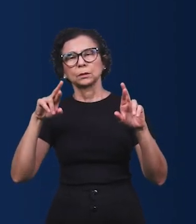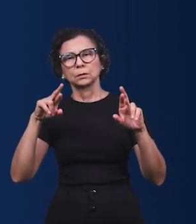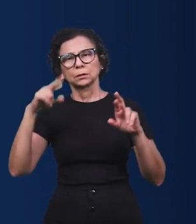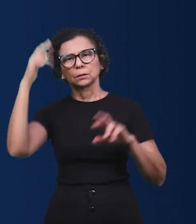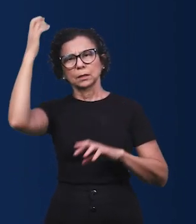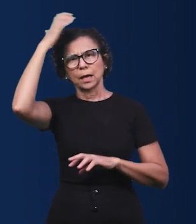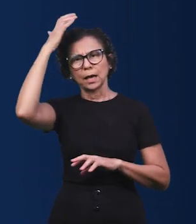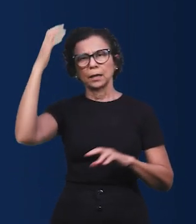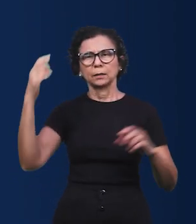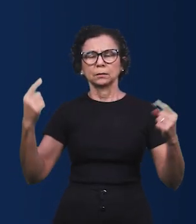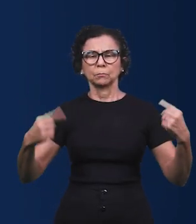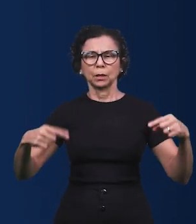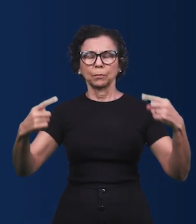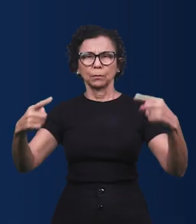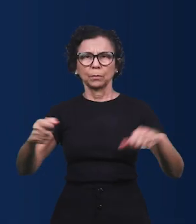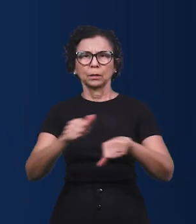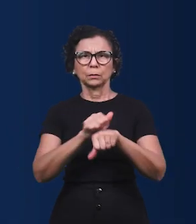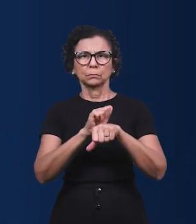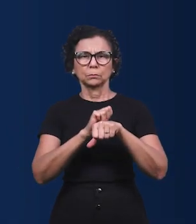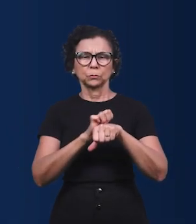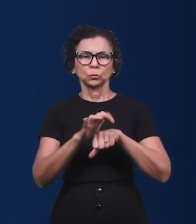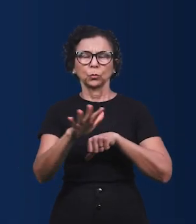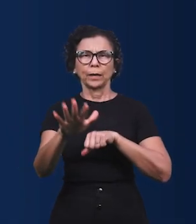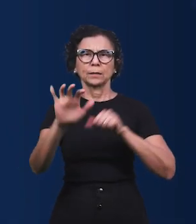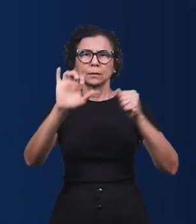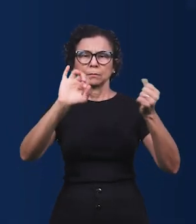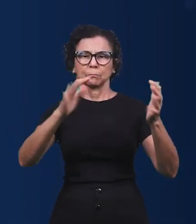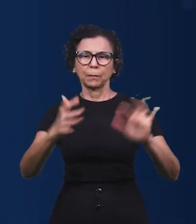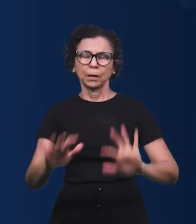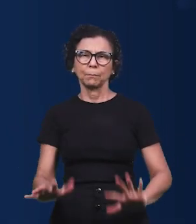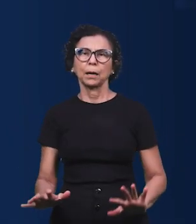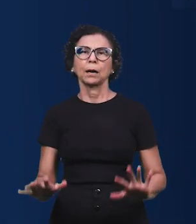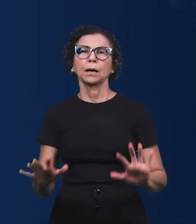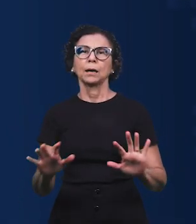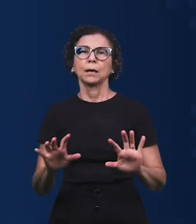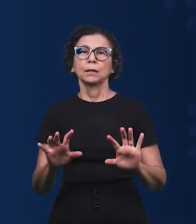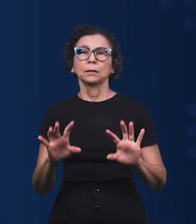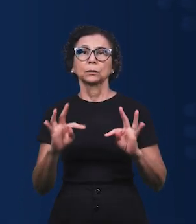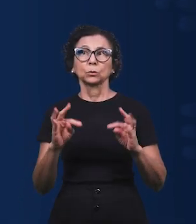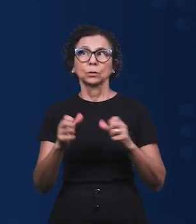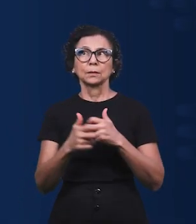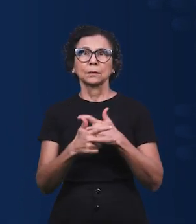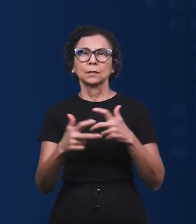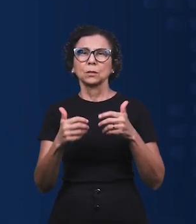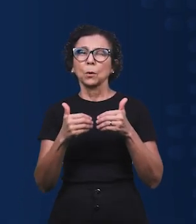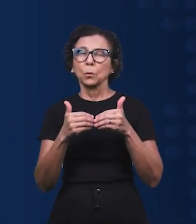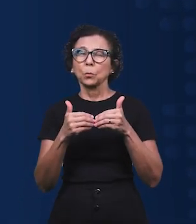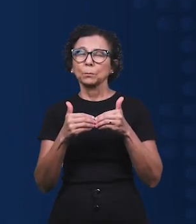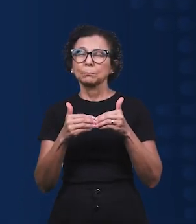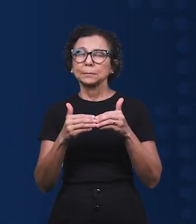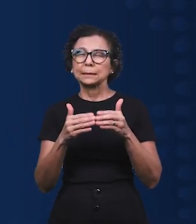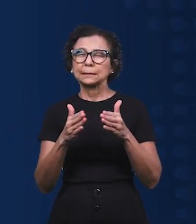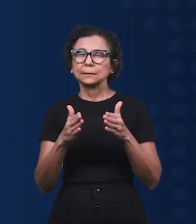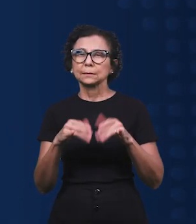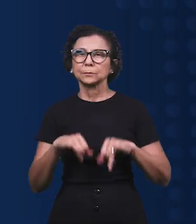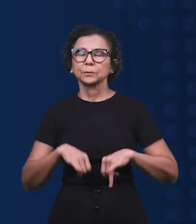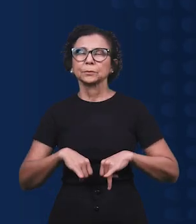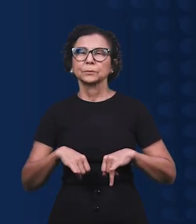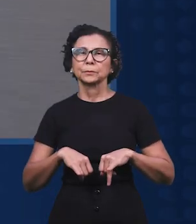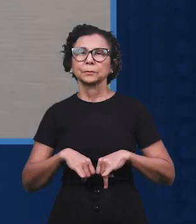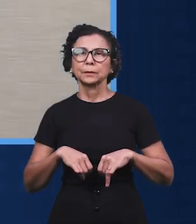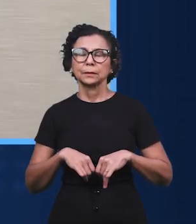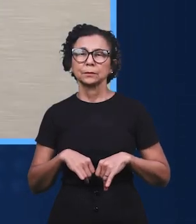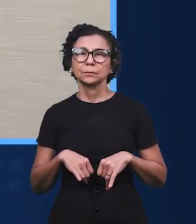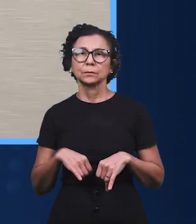fomes e pestes e terremotos em vários lugares. Mas todas estas coisas são o princípio das dores. Então nós